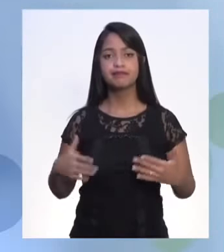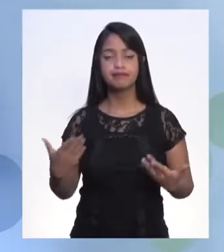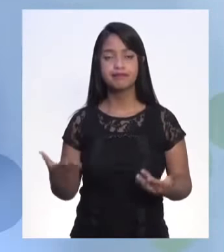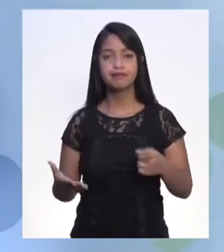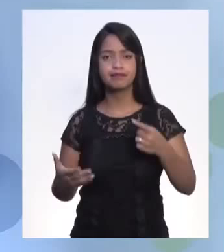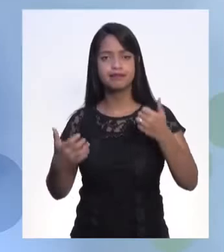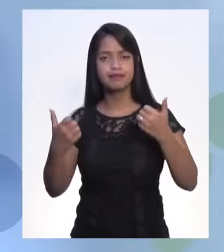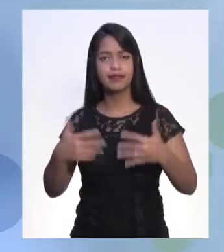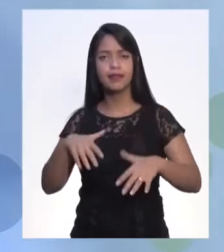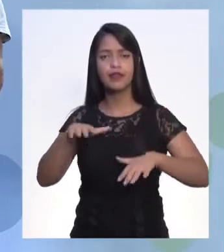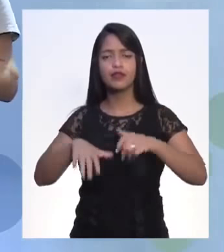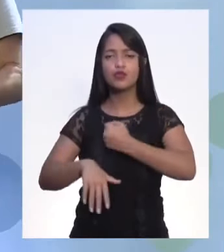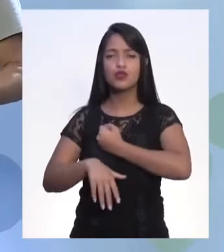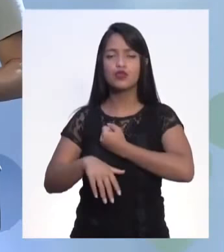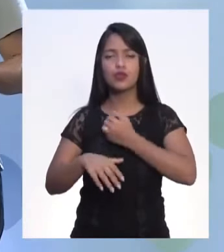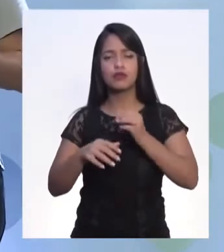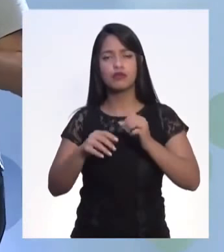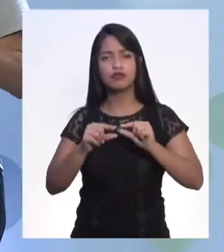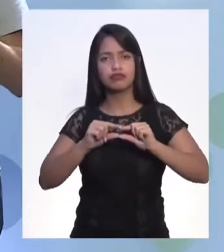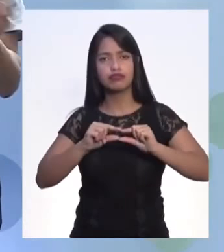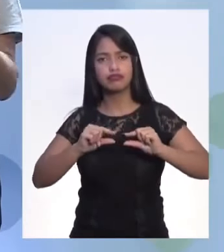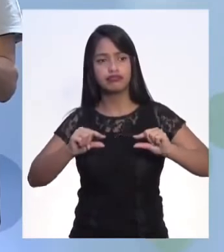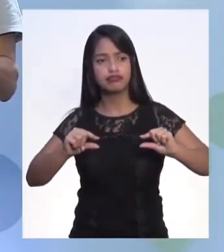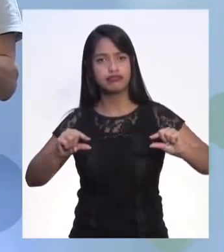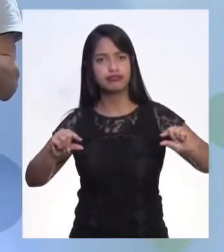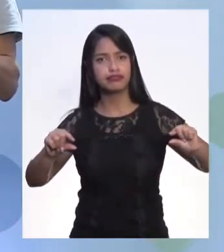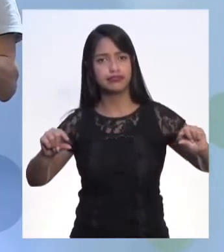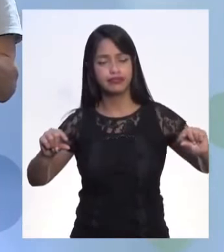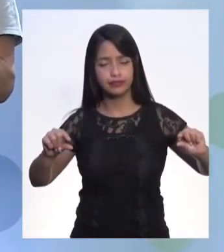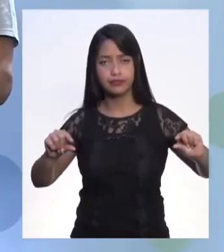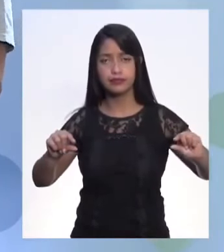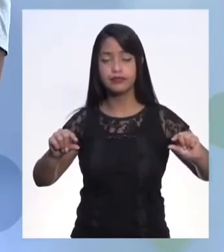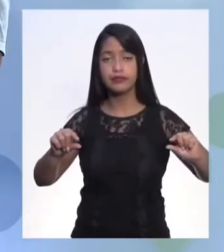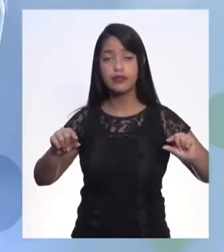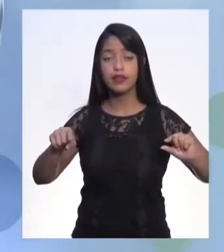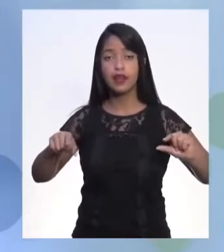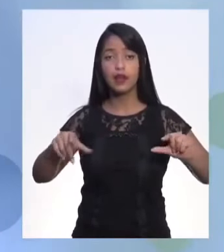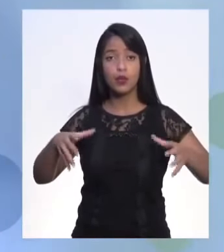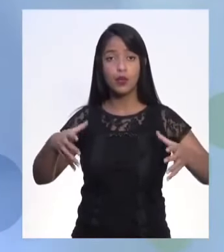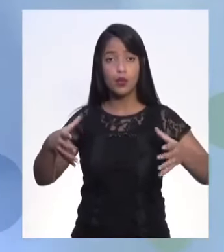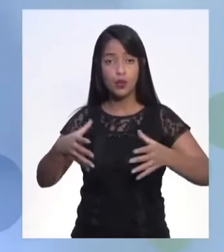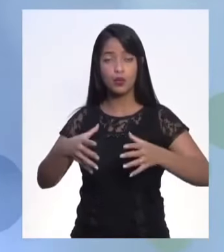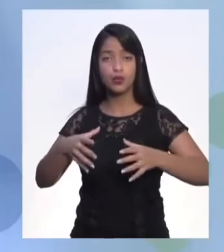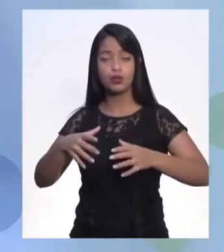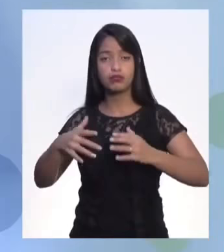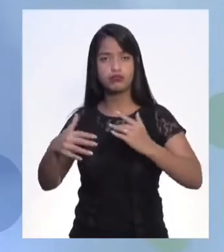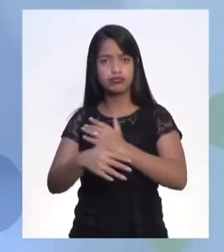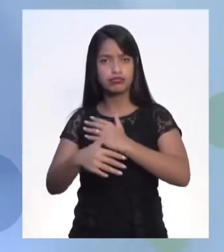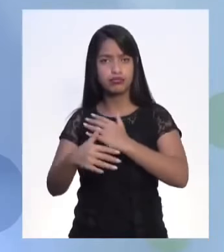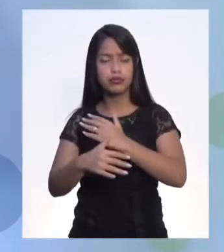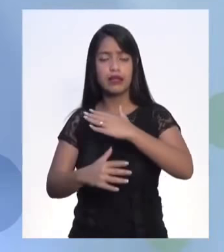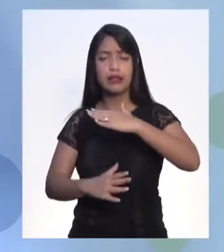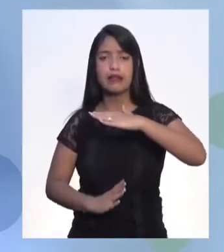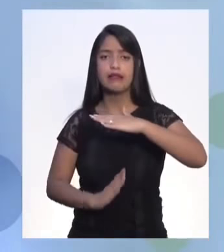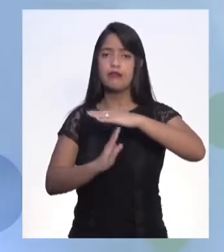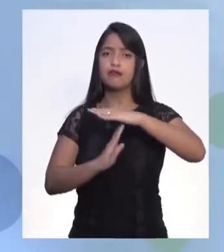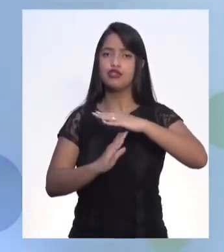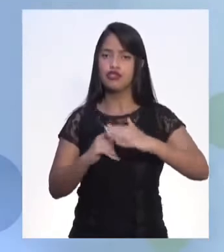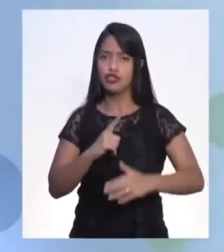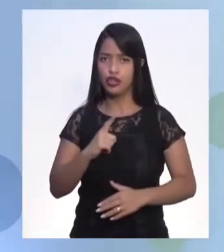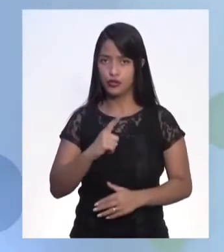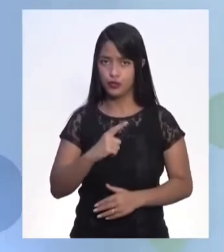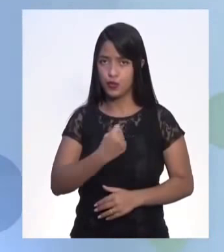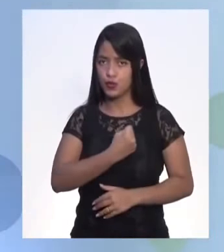você falou de números muito grande essa civilizações elas tinham um limite olha para escrever determinados numerais a gente vai ler isso né na